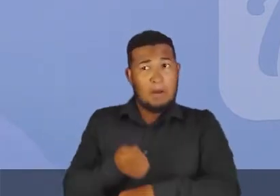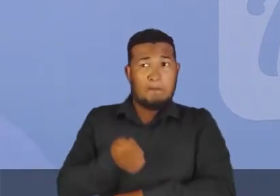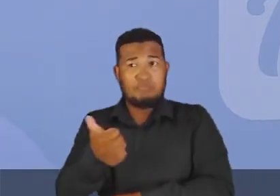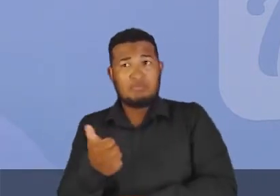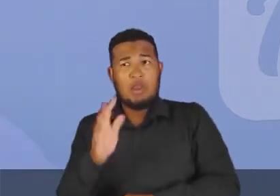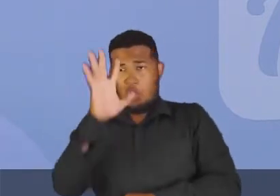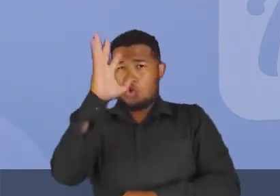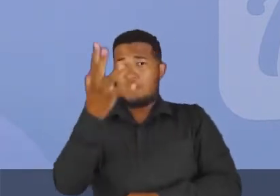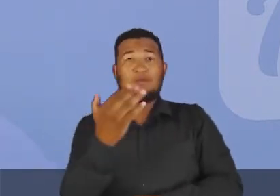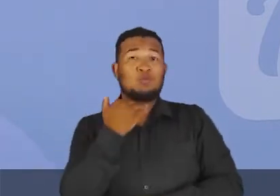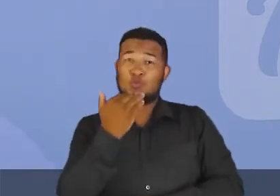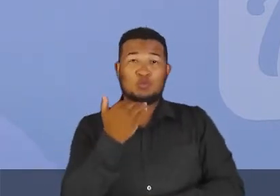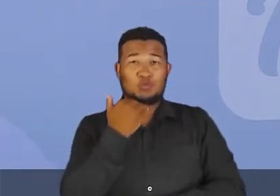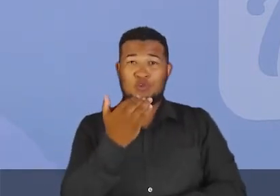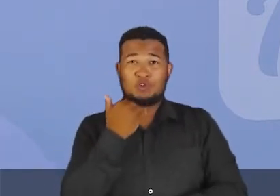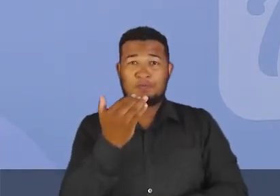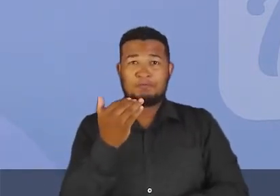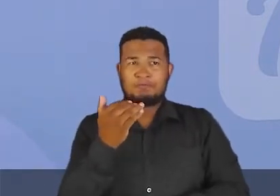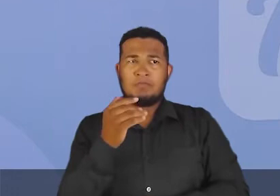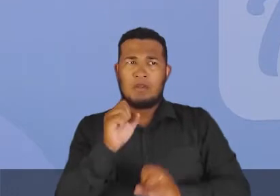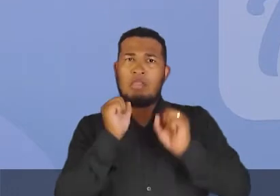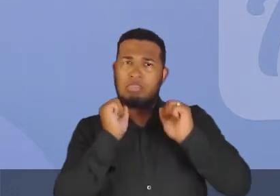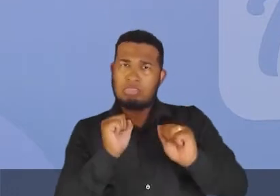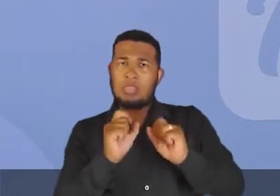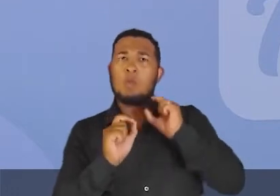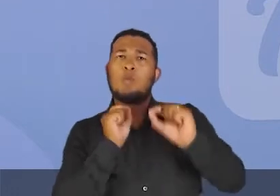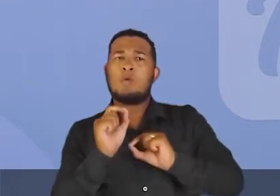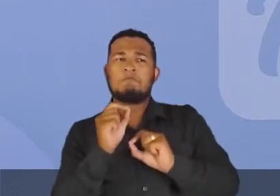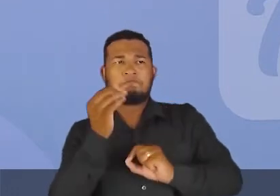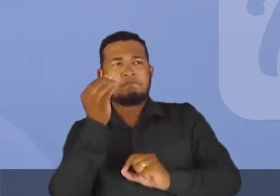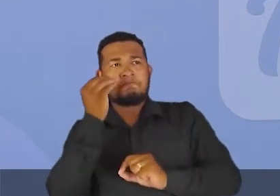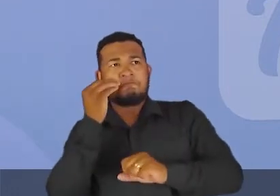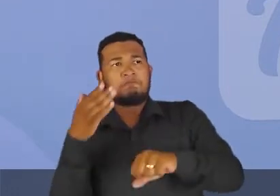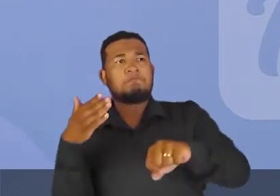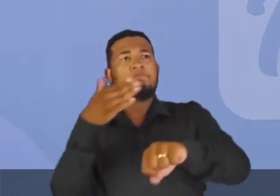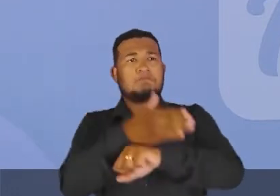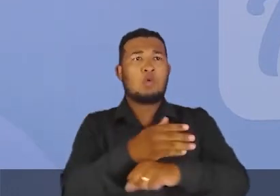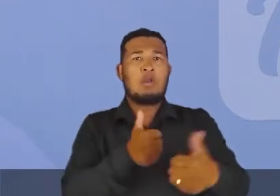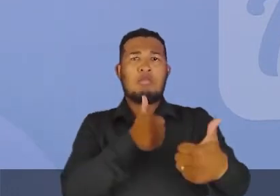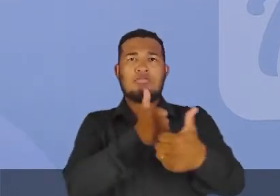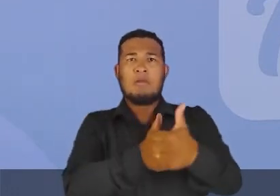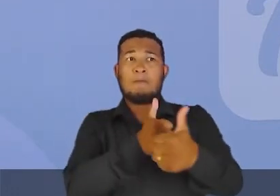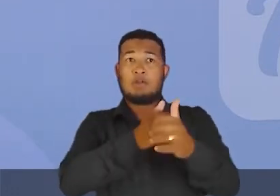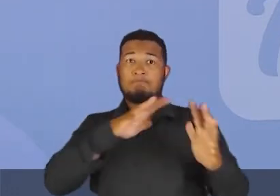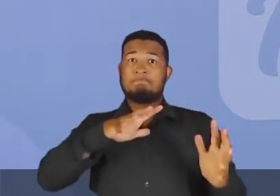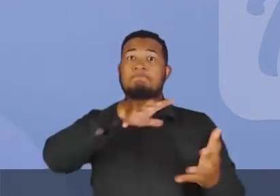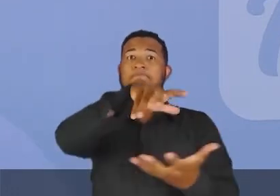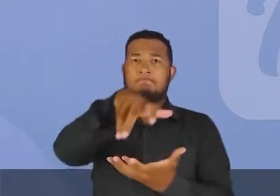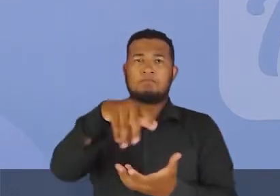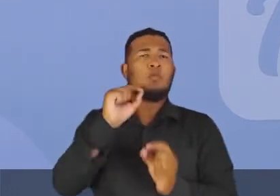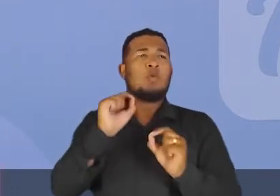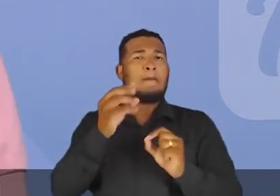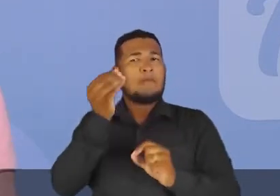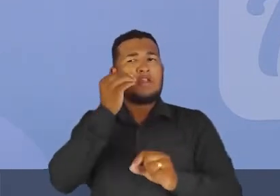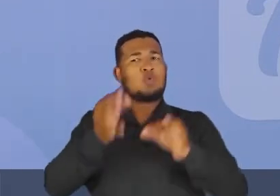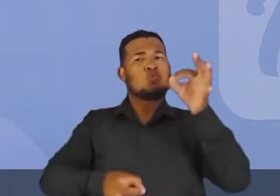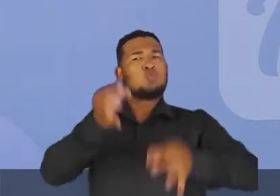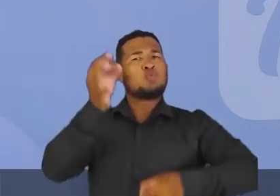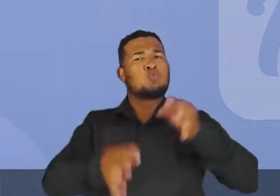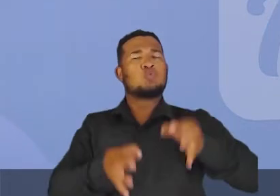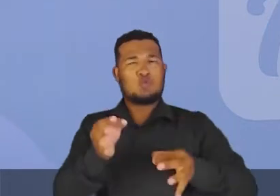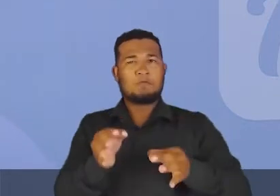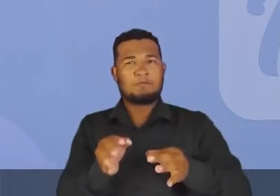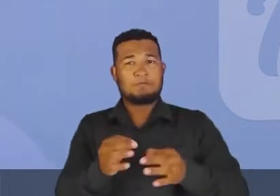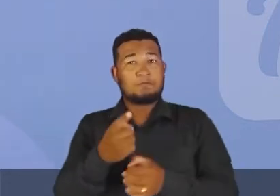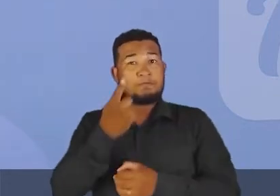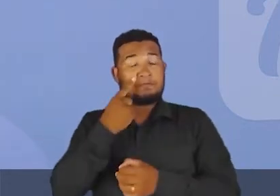de resolver isso. Você pode recorrer a um tribunal internacional para julgar isso. Um